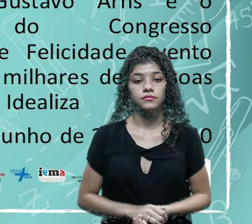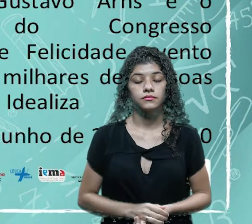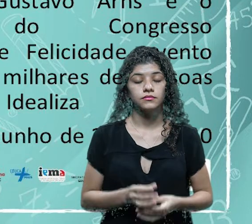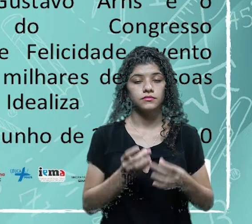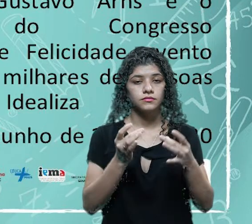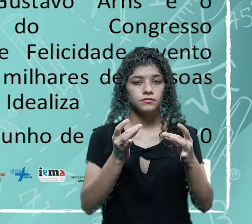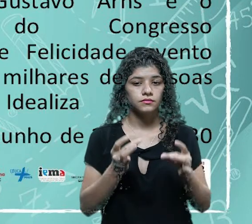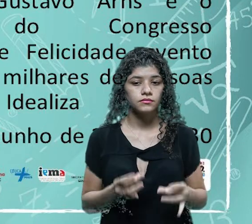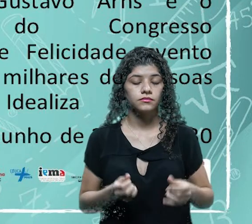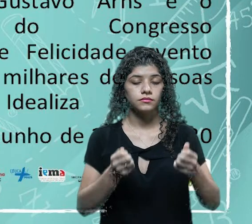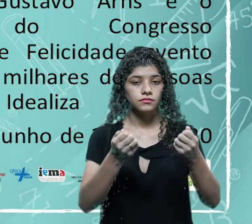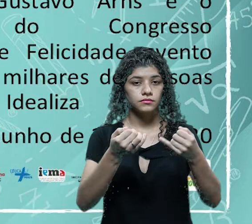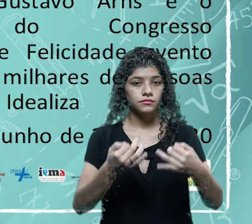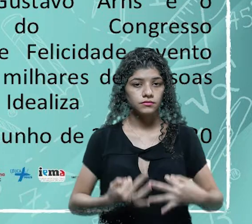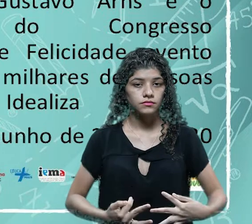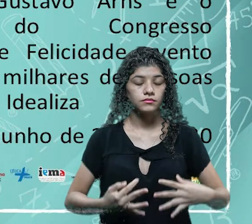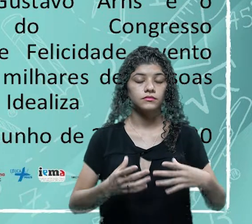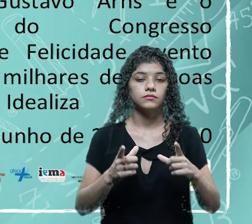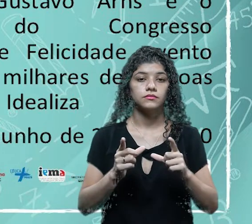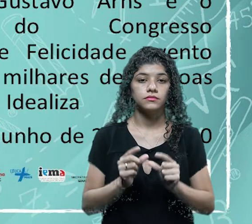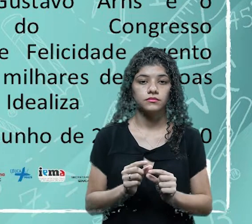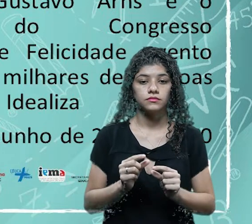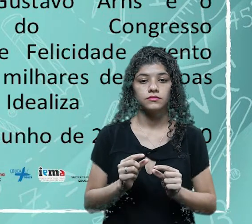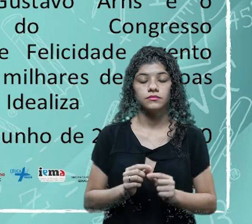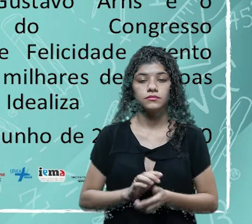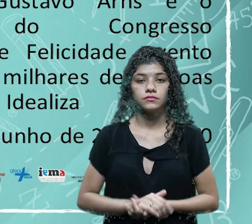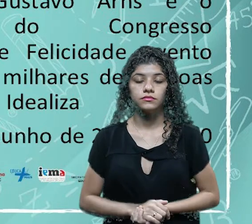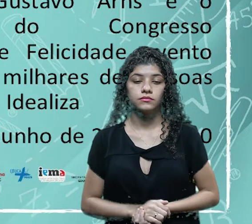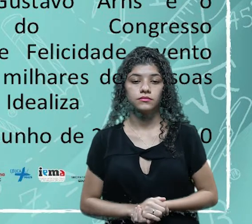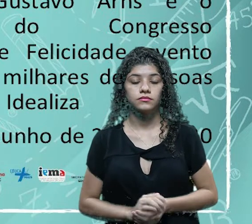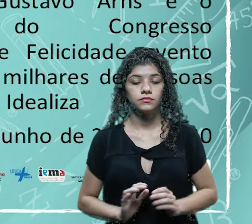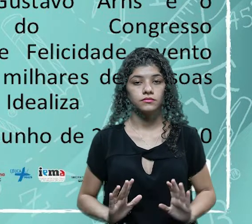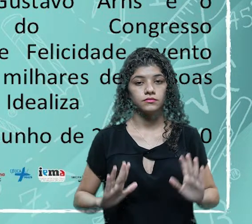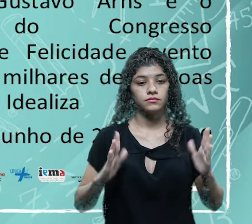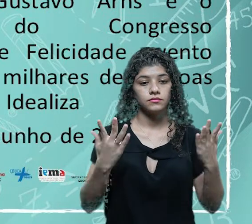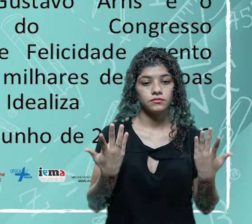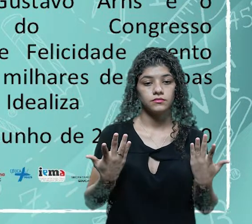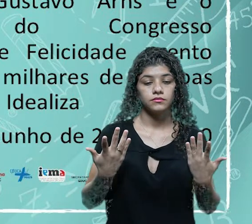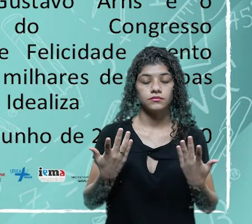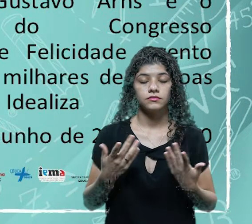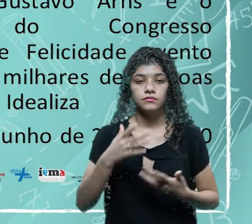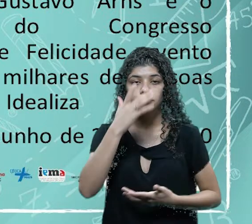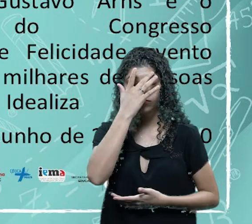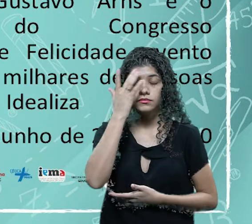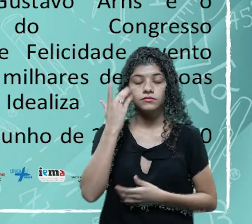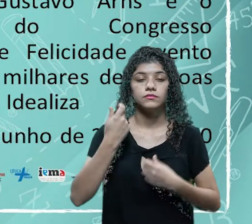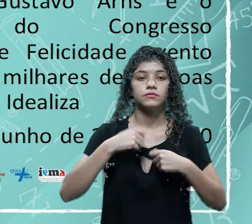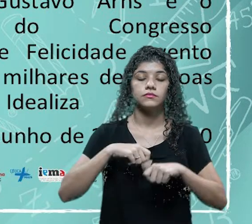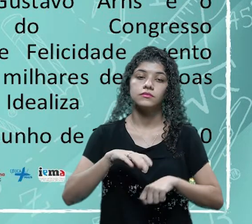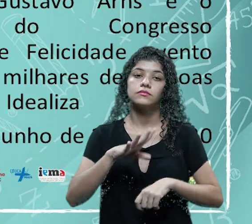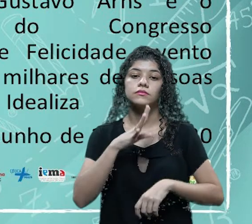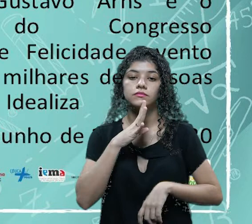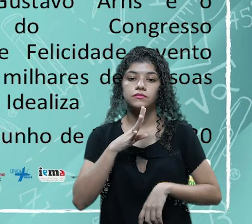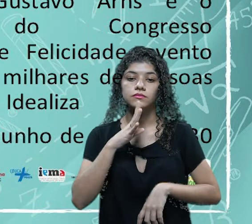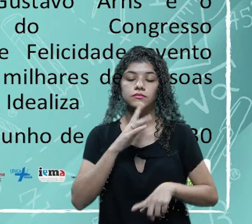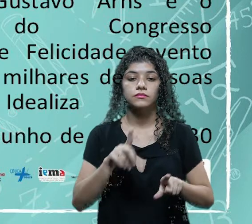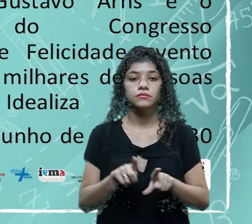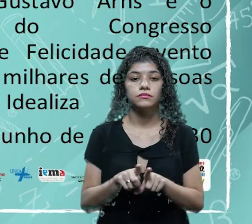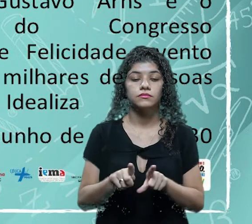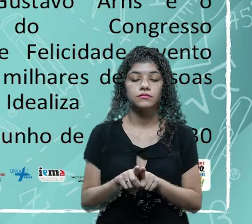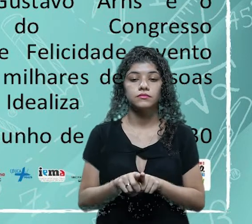da descrição desse evento né Para que como é online é o cliente tem que conhecer né